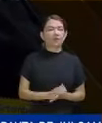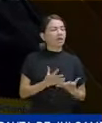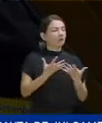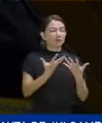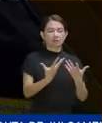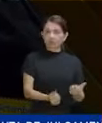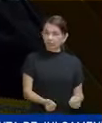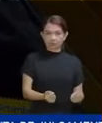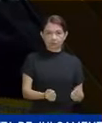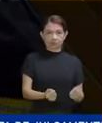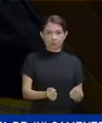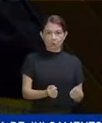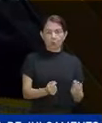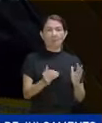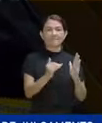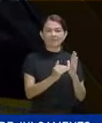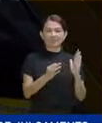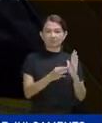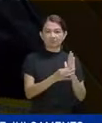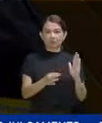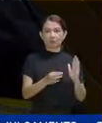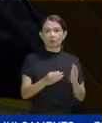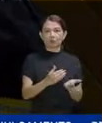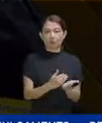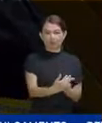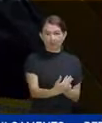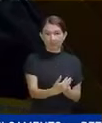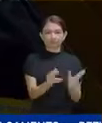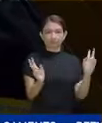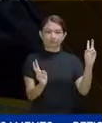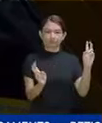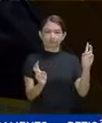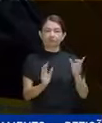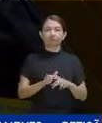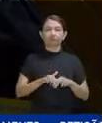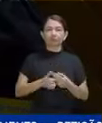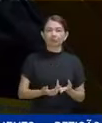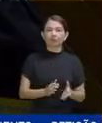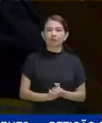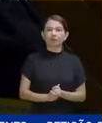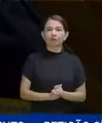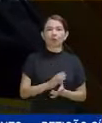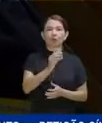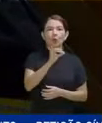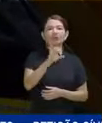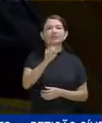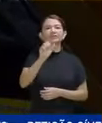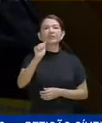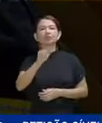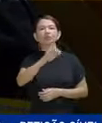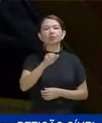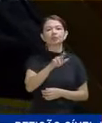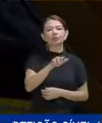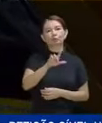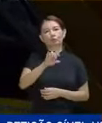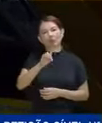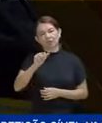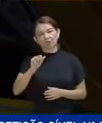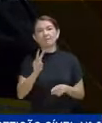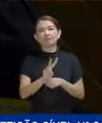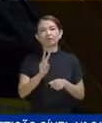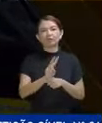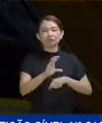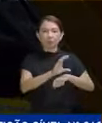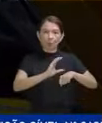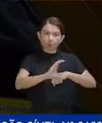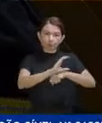inicial, por entender que, abro aspas, tendo a coisa julgada proteção constitucional, a